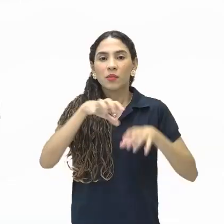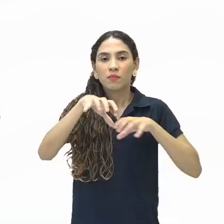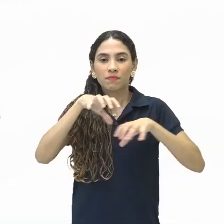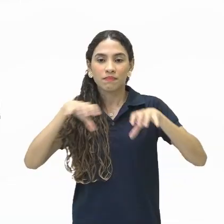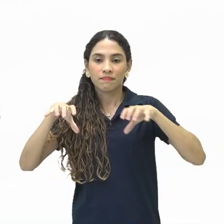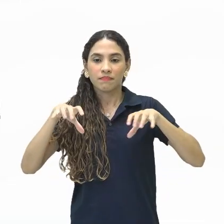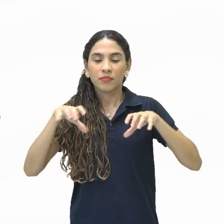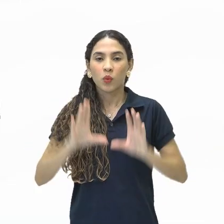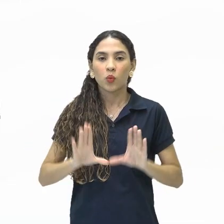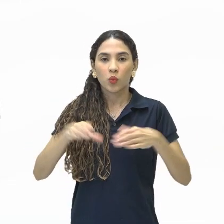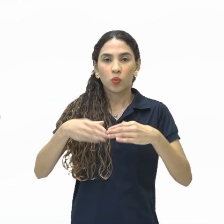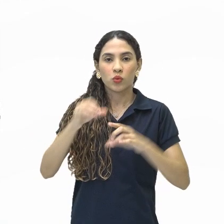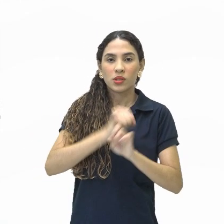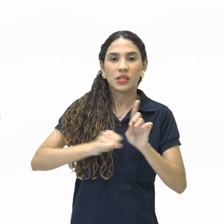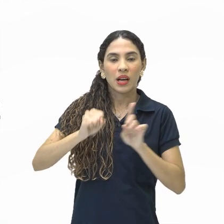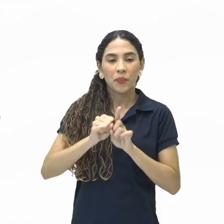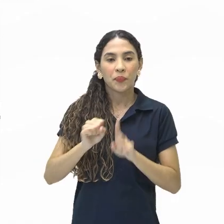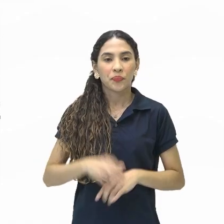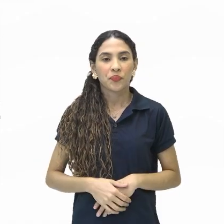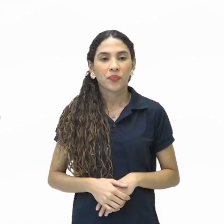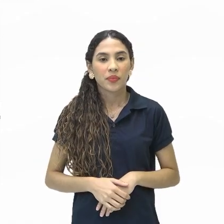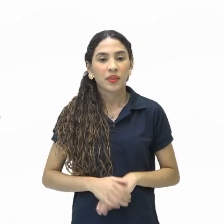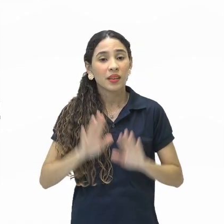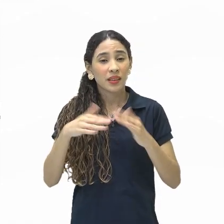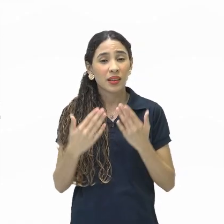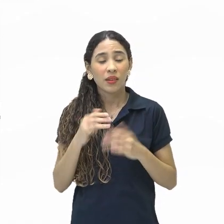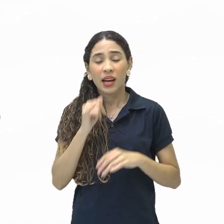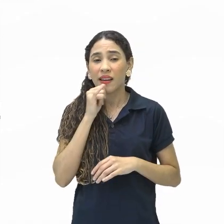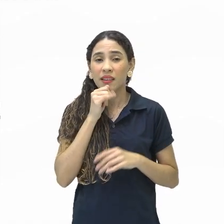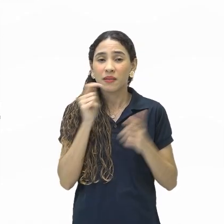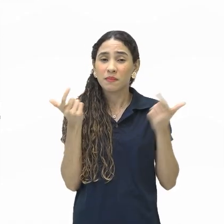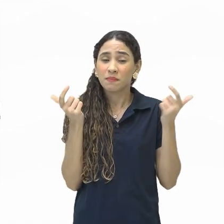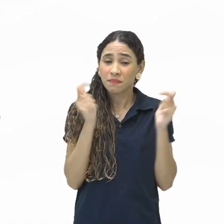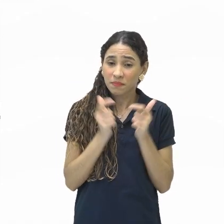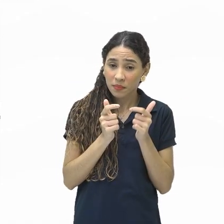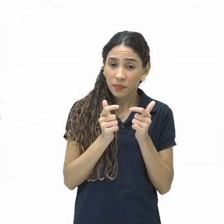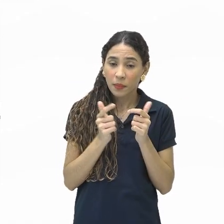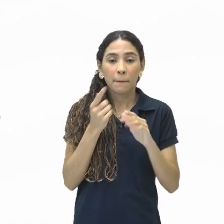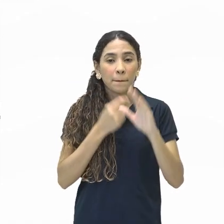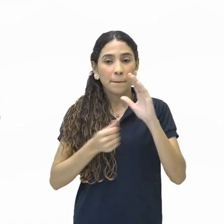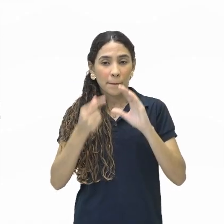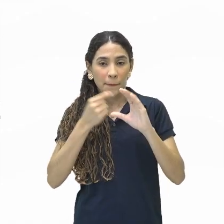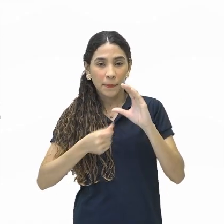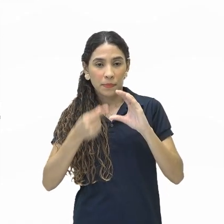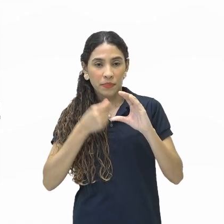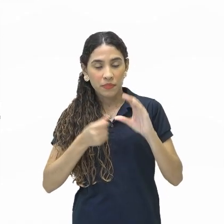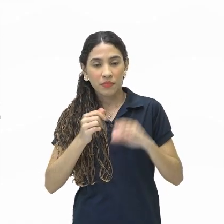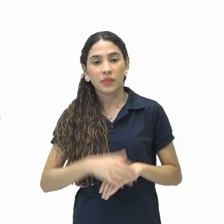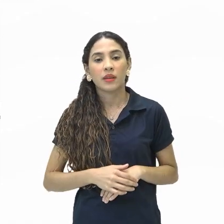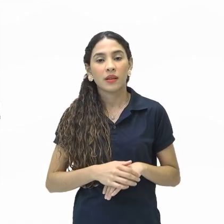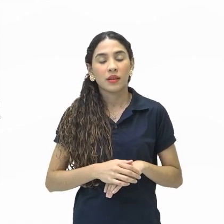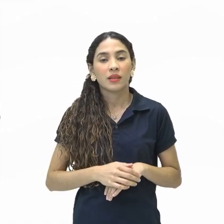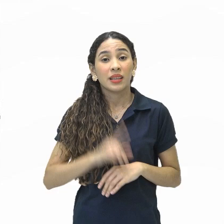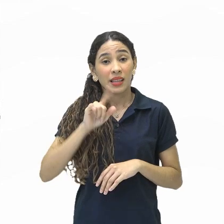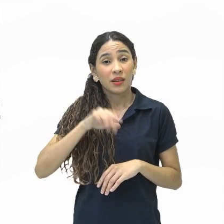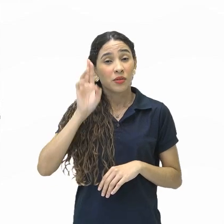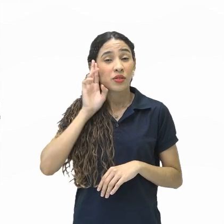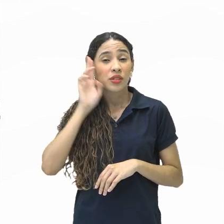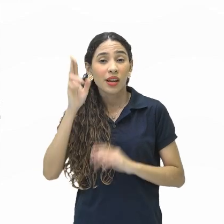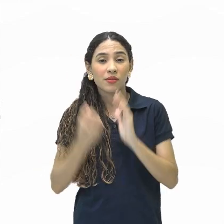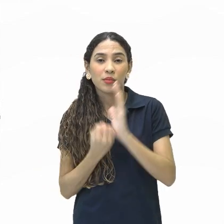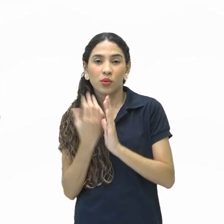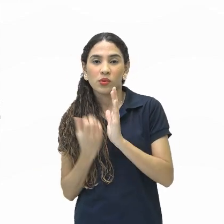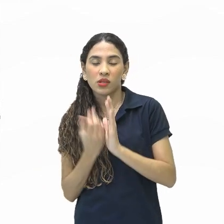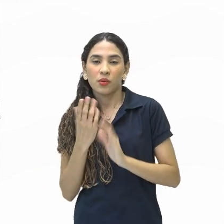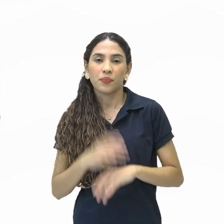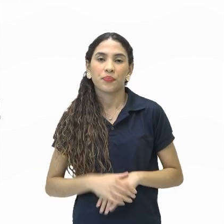sociais. Então, é uma minoria de capitalistas, né, que são os donos dos meios de produção.